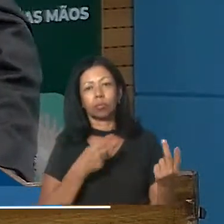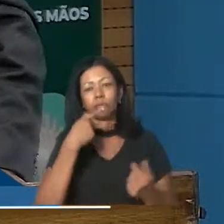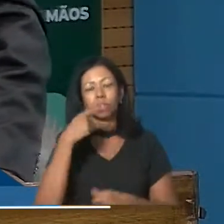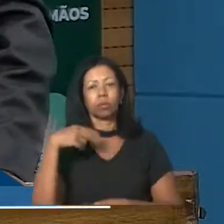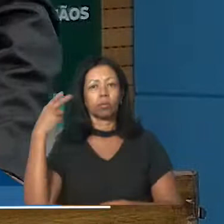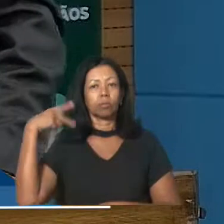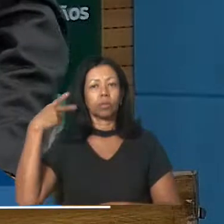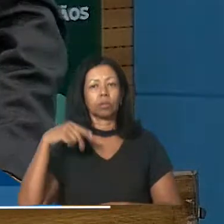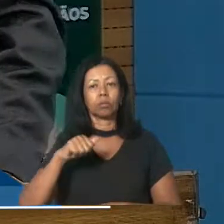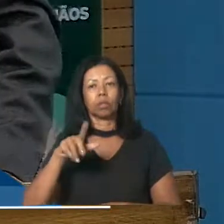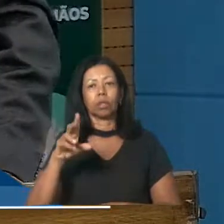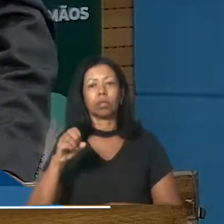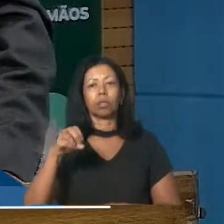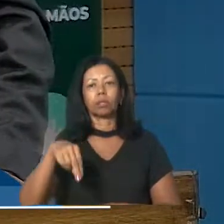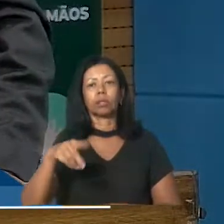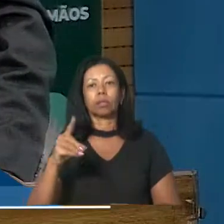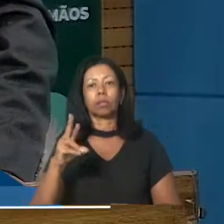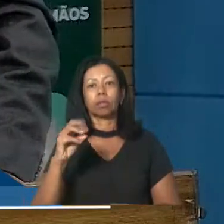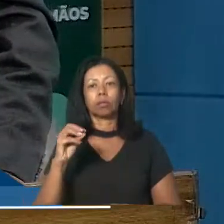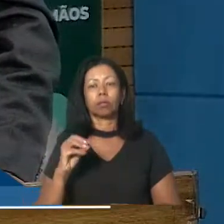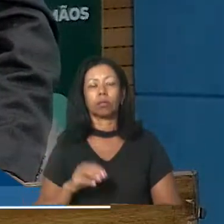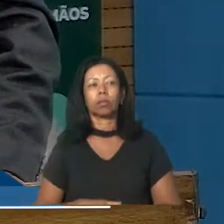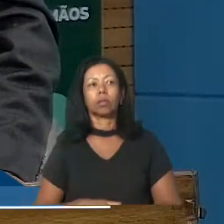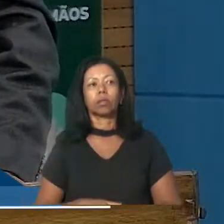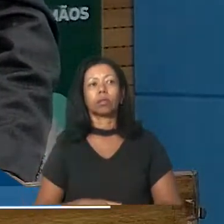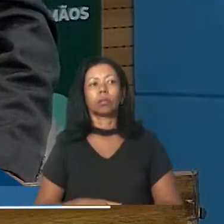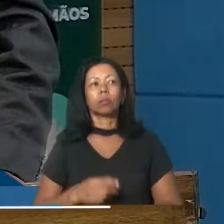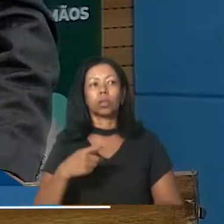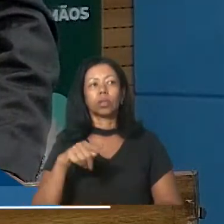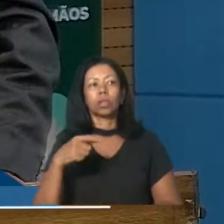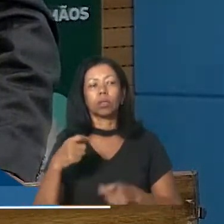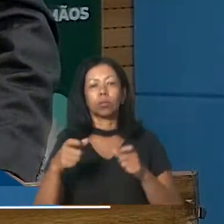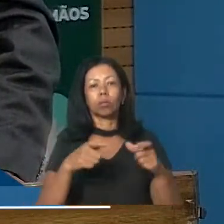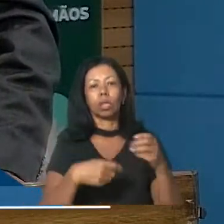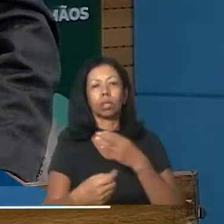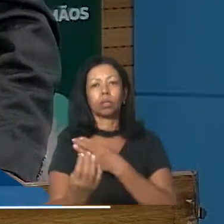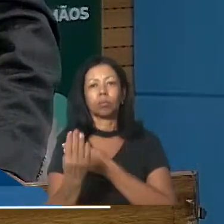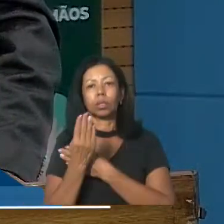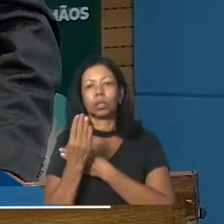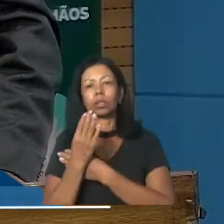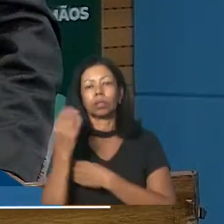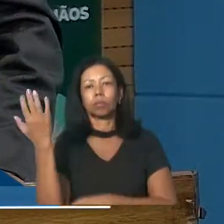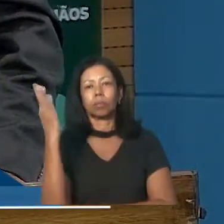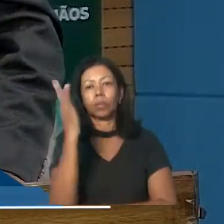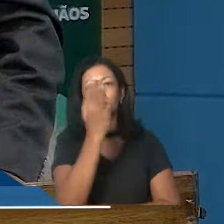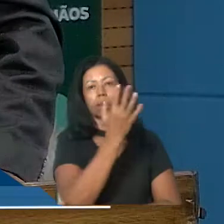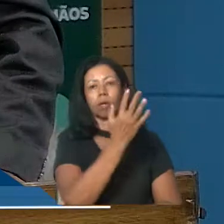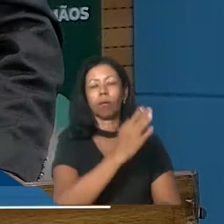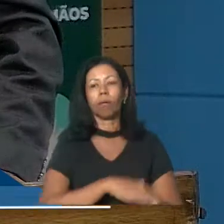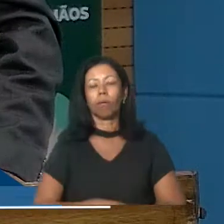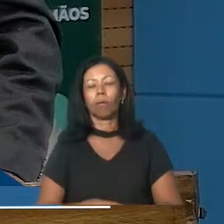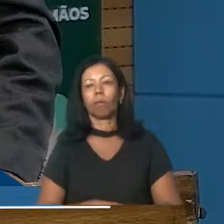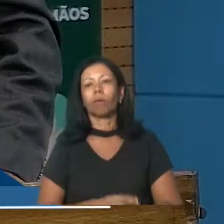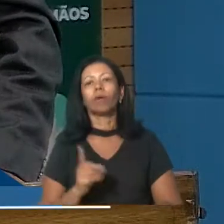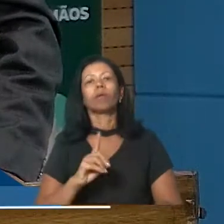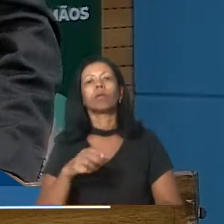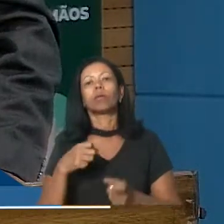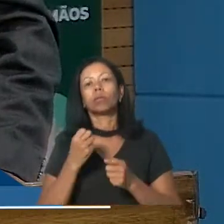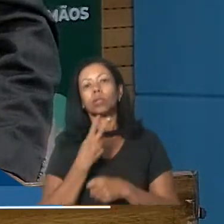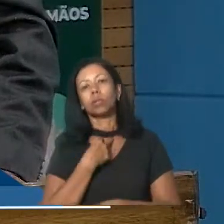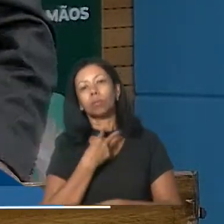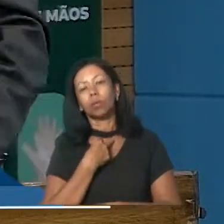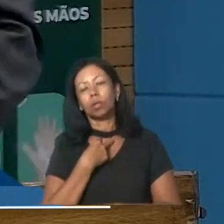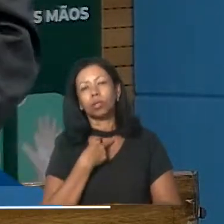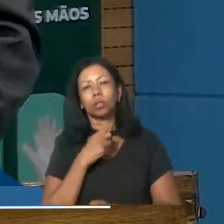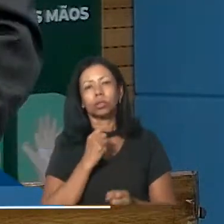Alessandro, apesar de ser uma área de preservação ambiental, até porque não se pode